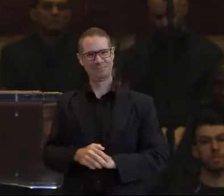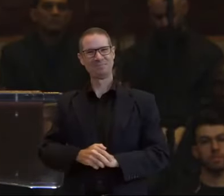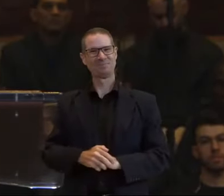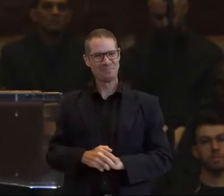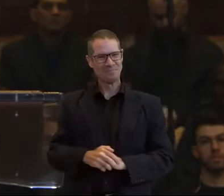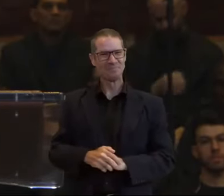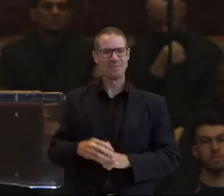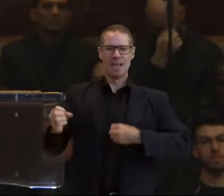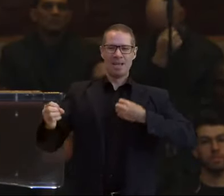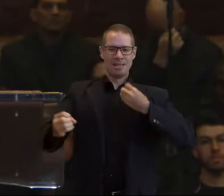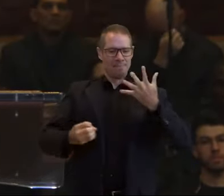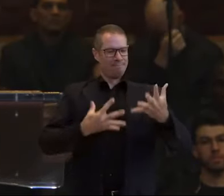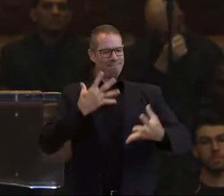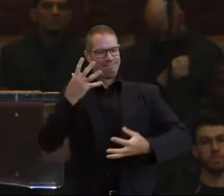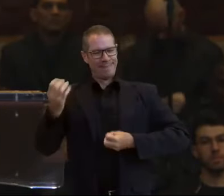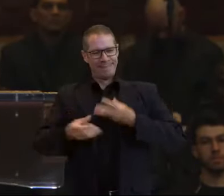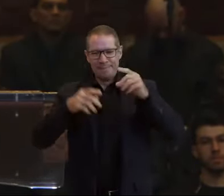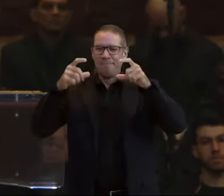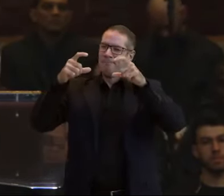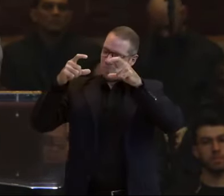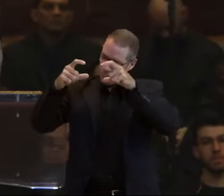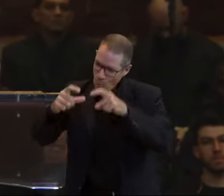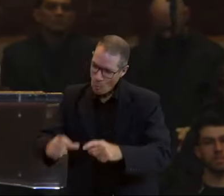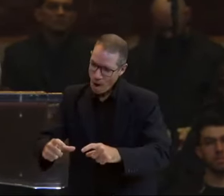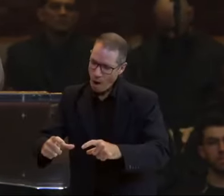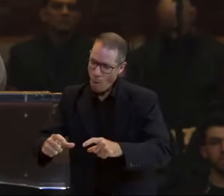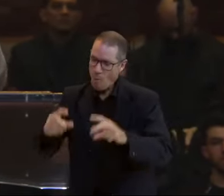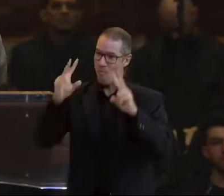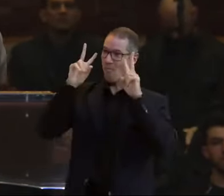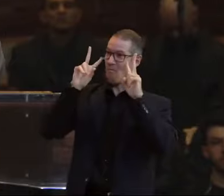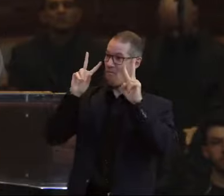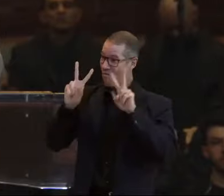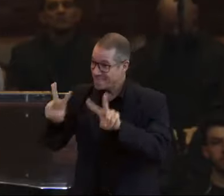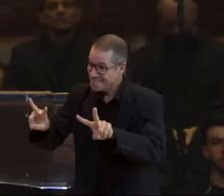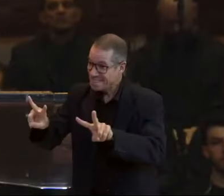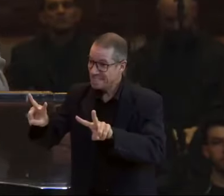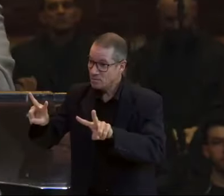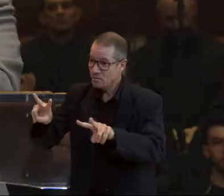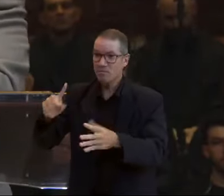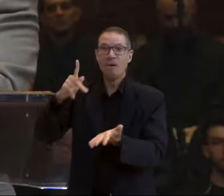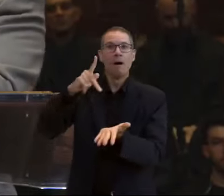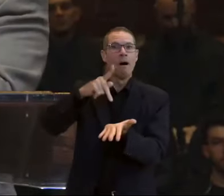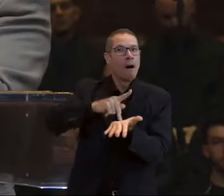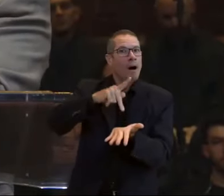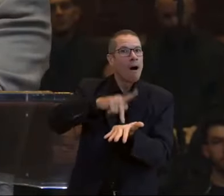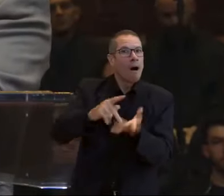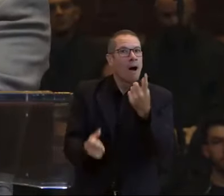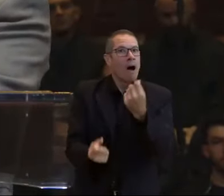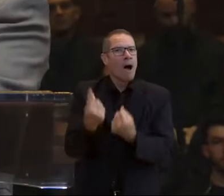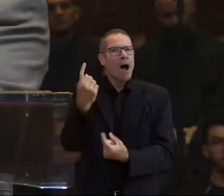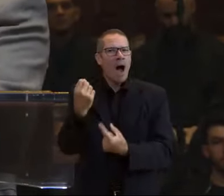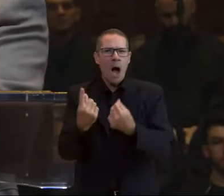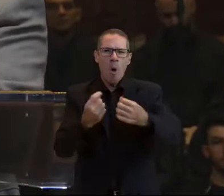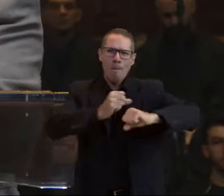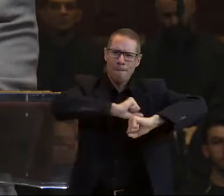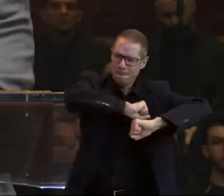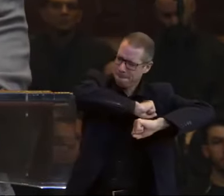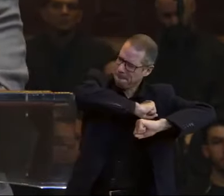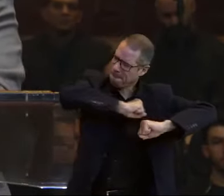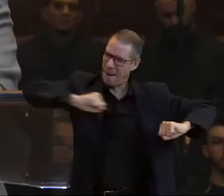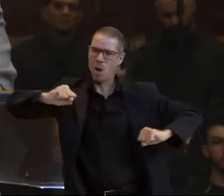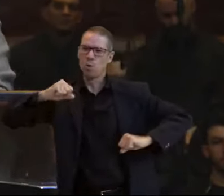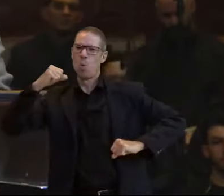É uma expressão local, visível, concreta, de algo muito maior que a